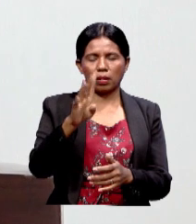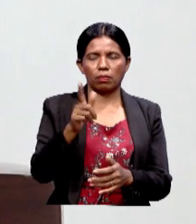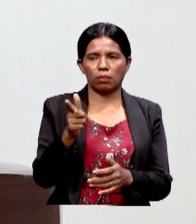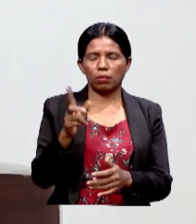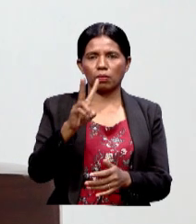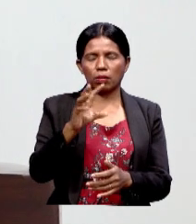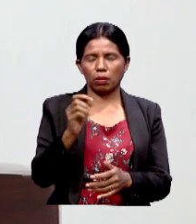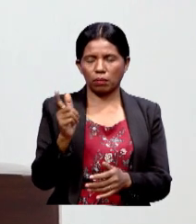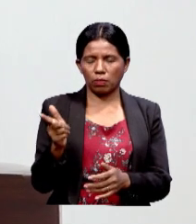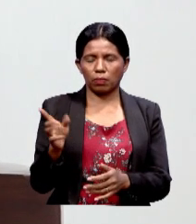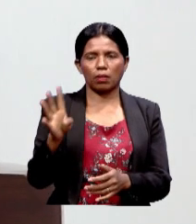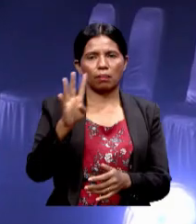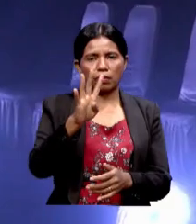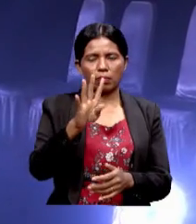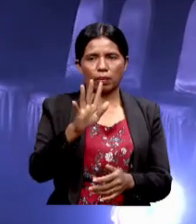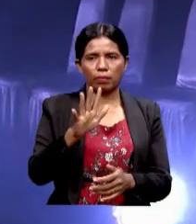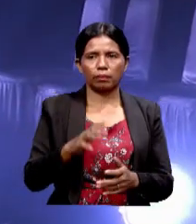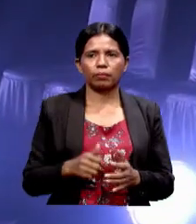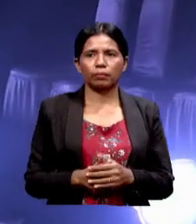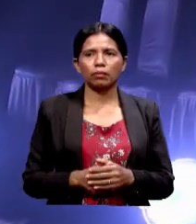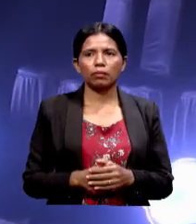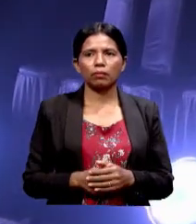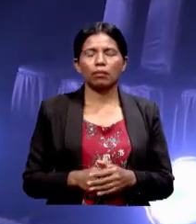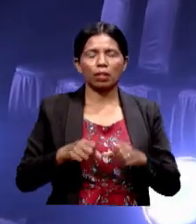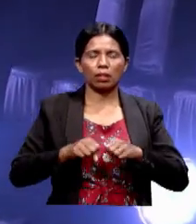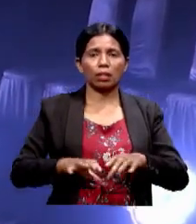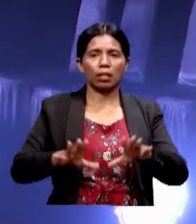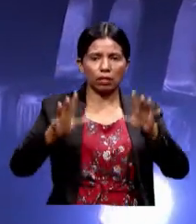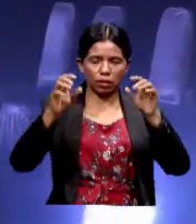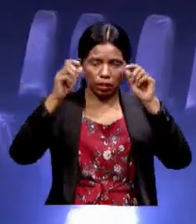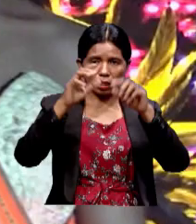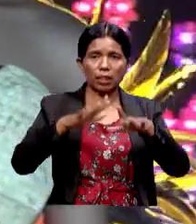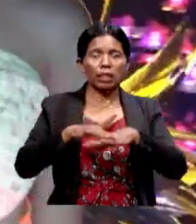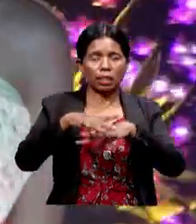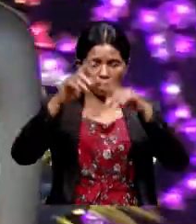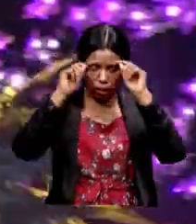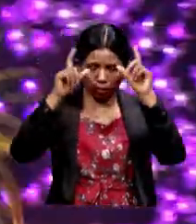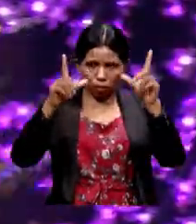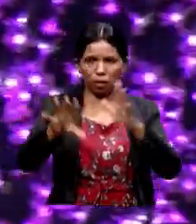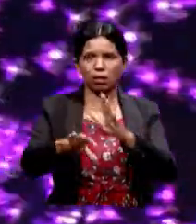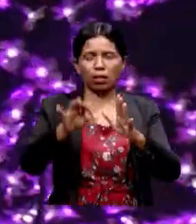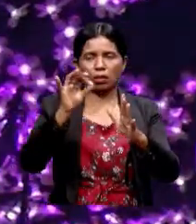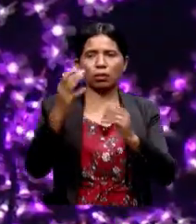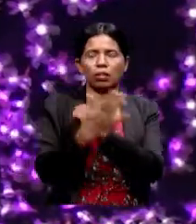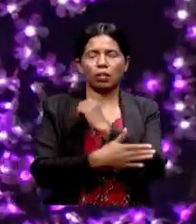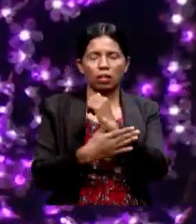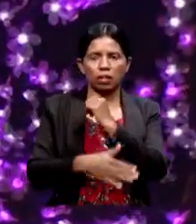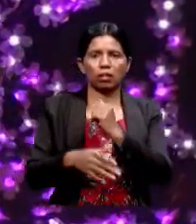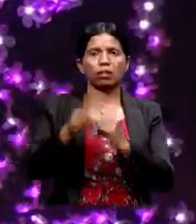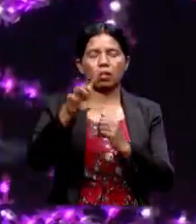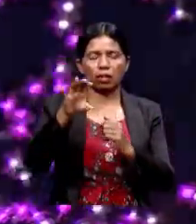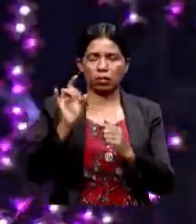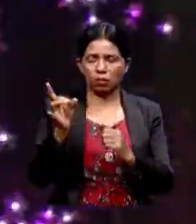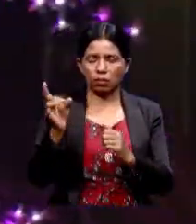2024-2025, quando a lei é em vigor. Enquanto tais Timor retangou na aprovação e a Unesco Paris, Rusinação atucida valor recensia, no